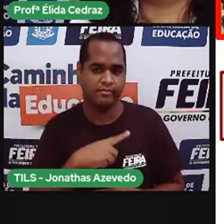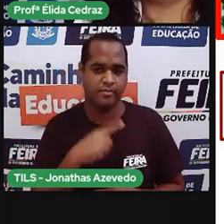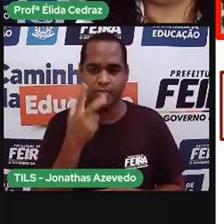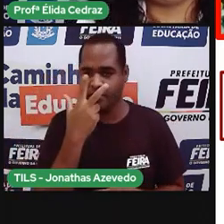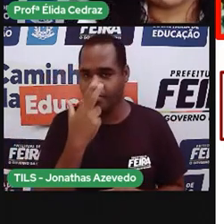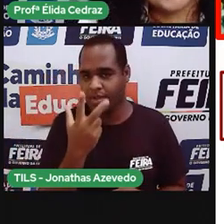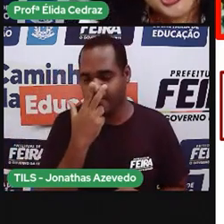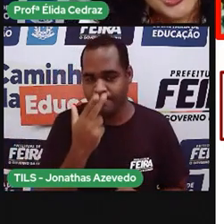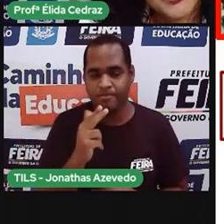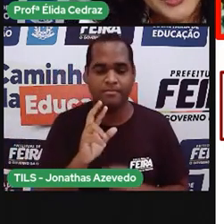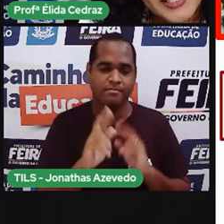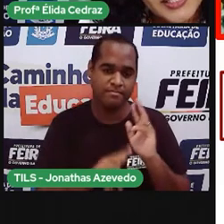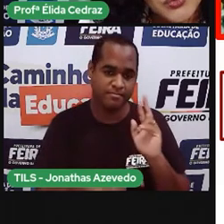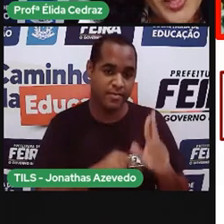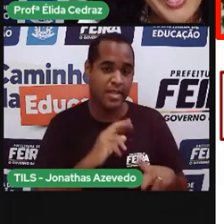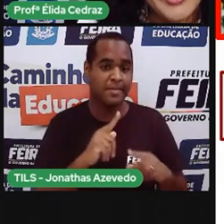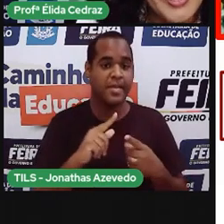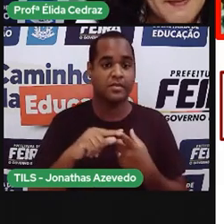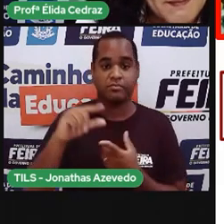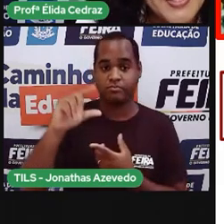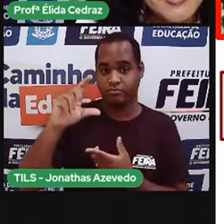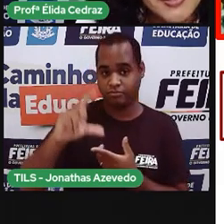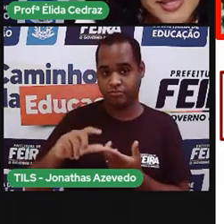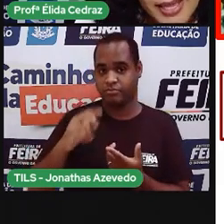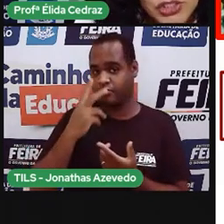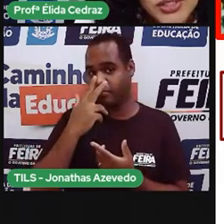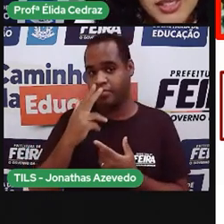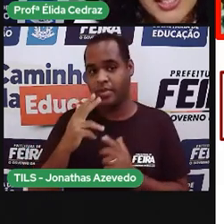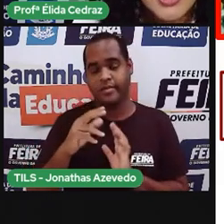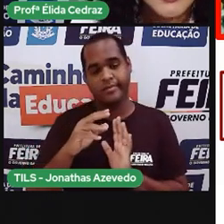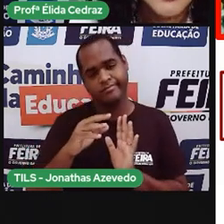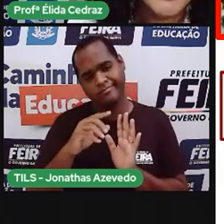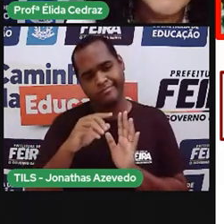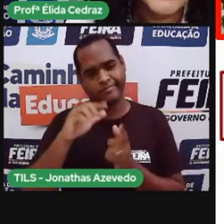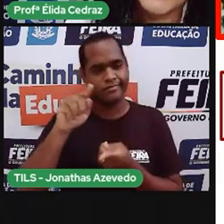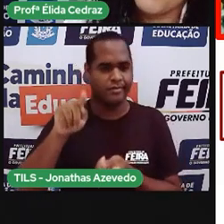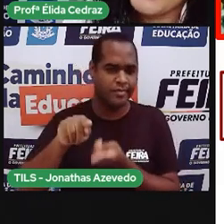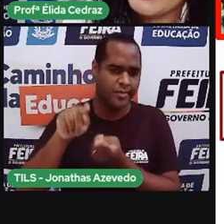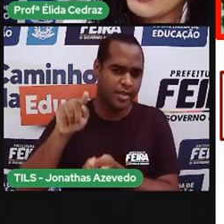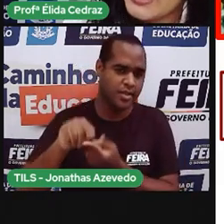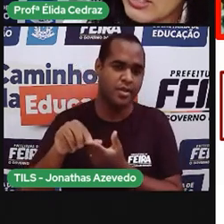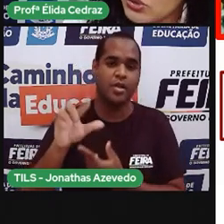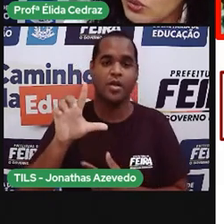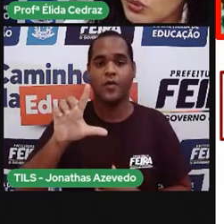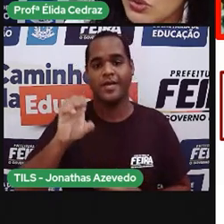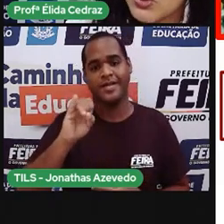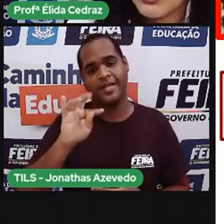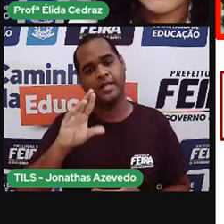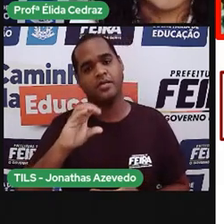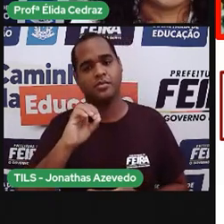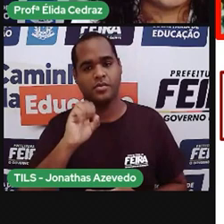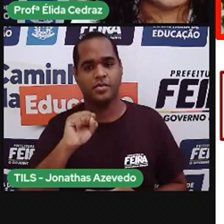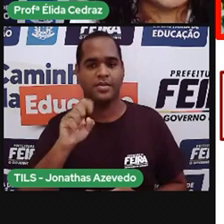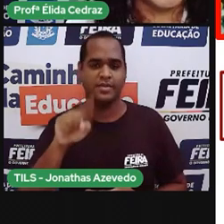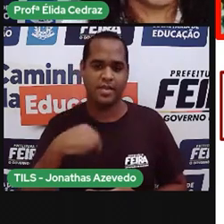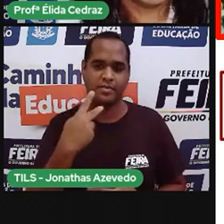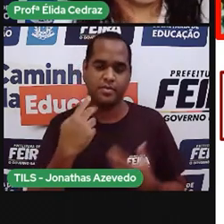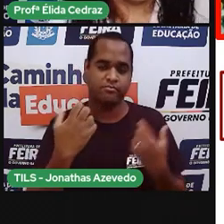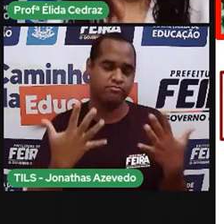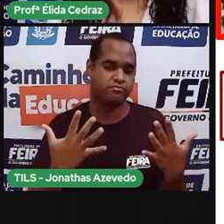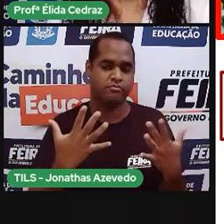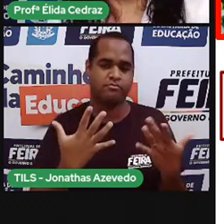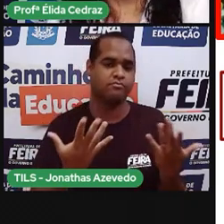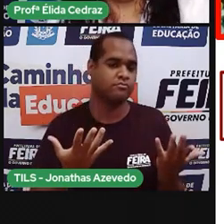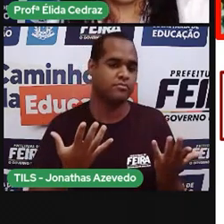né? E a medida do líquido, a capacidade dele, é medido em litros. Nós